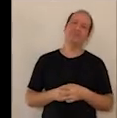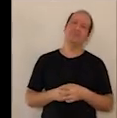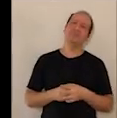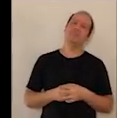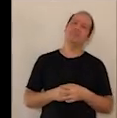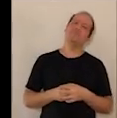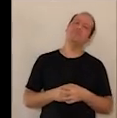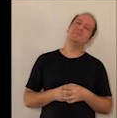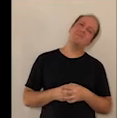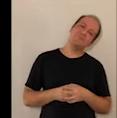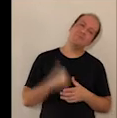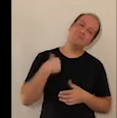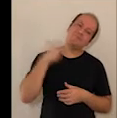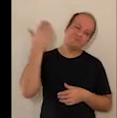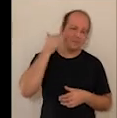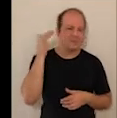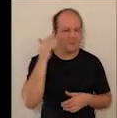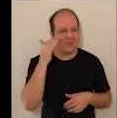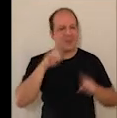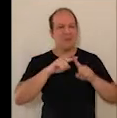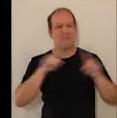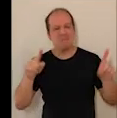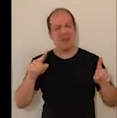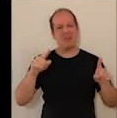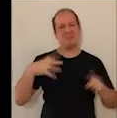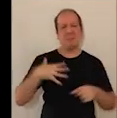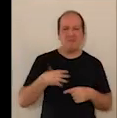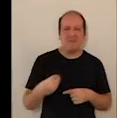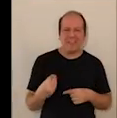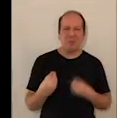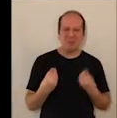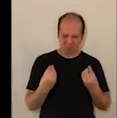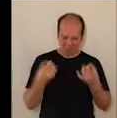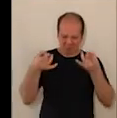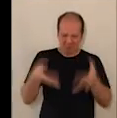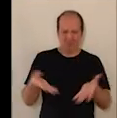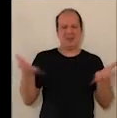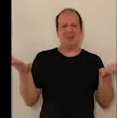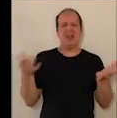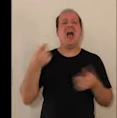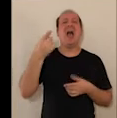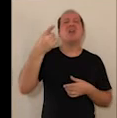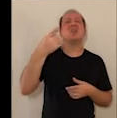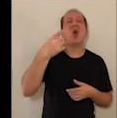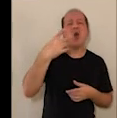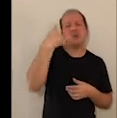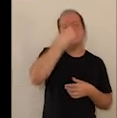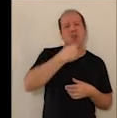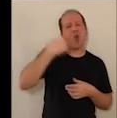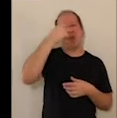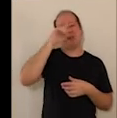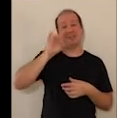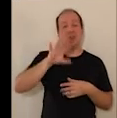Compreendo, mas deserdar meu próprio filho? Ah, por 10 ou 12 horas apenas.